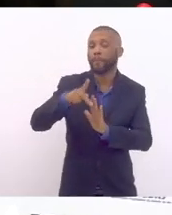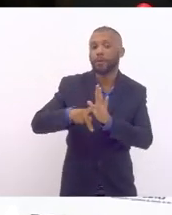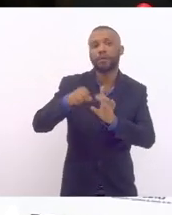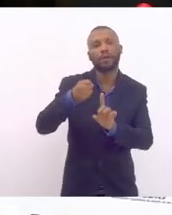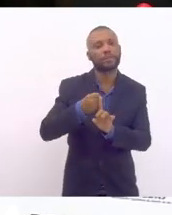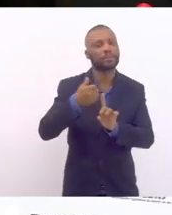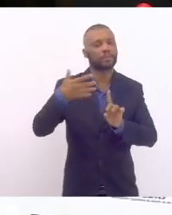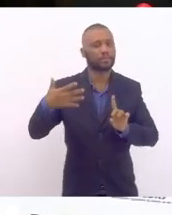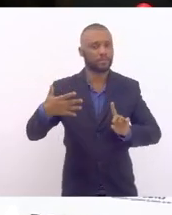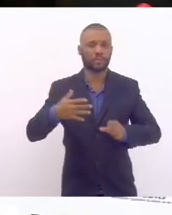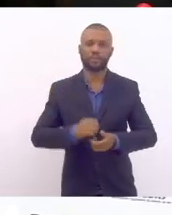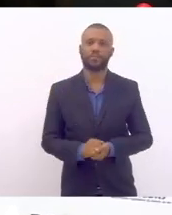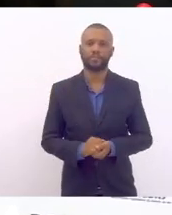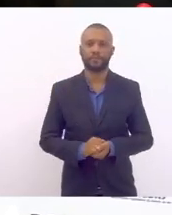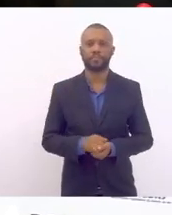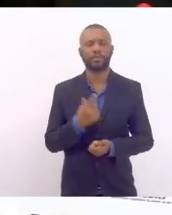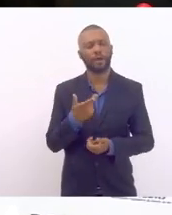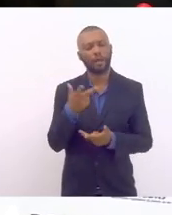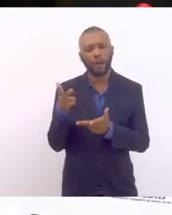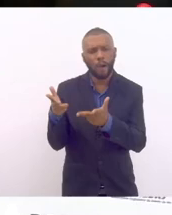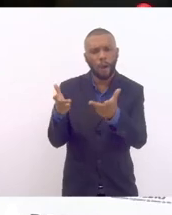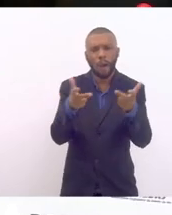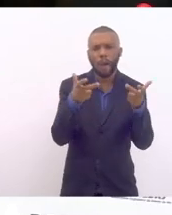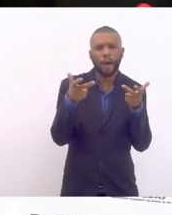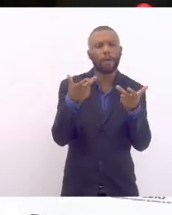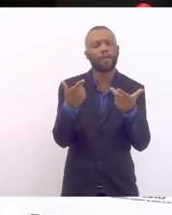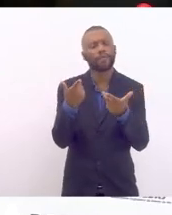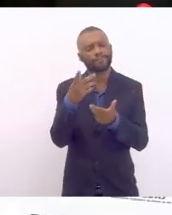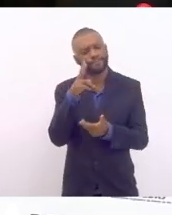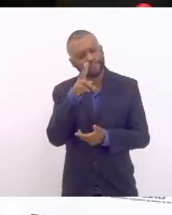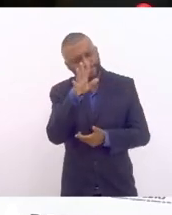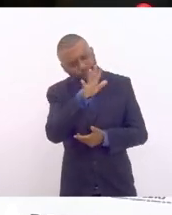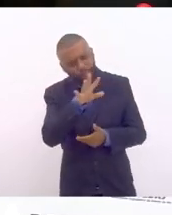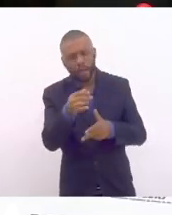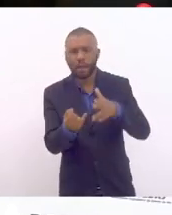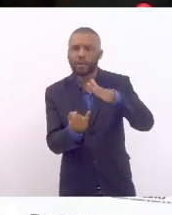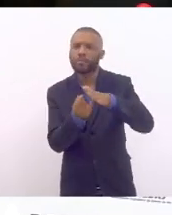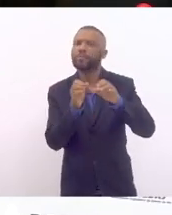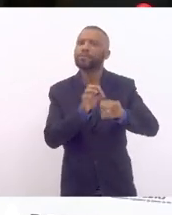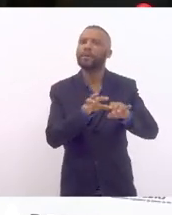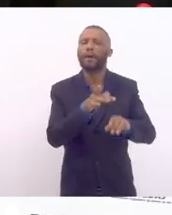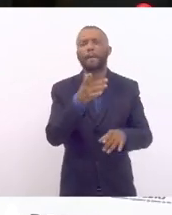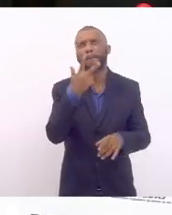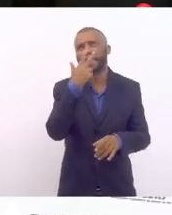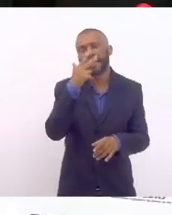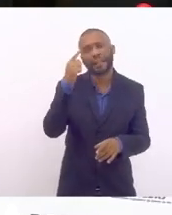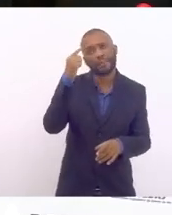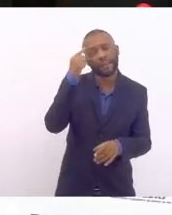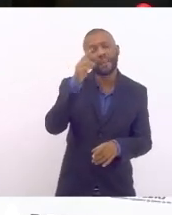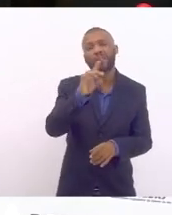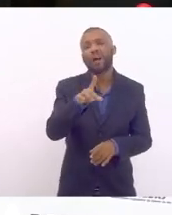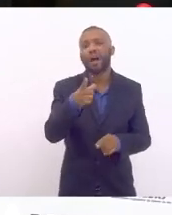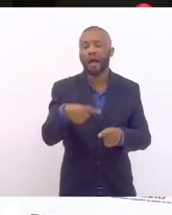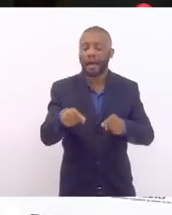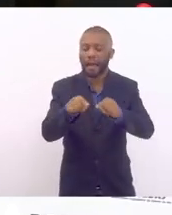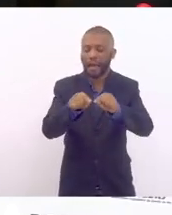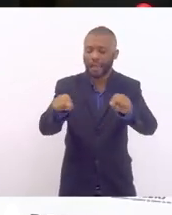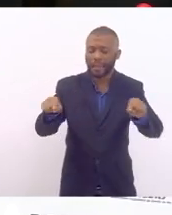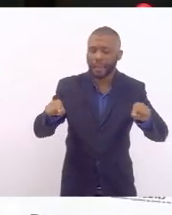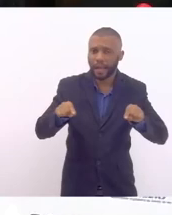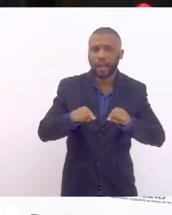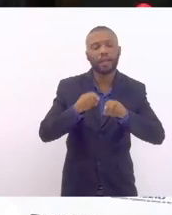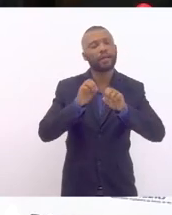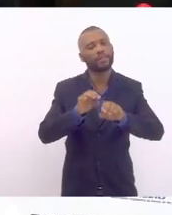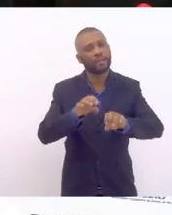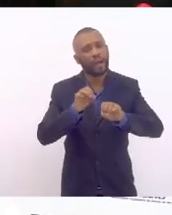isso que a gente tá falando que quando a gente observa uma instituição de ensino Às vezes as pessoas acham que é só ali sala de aula só o